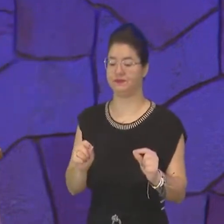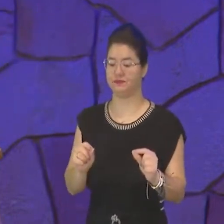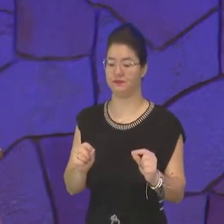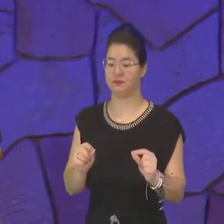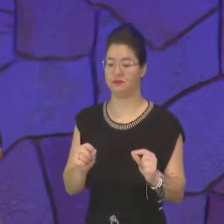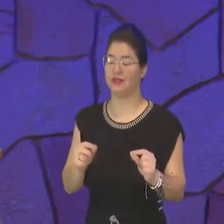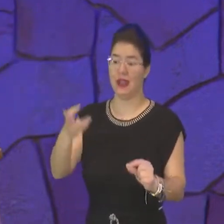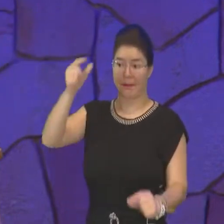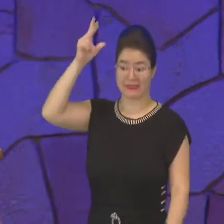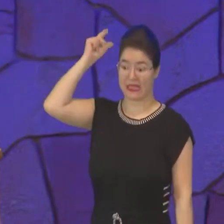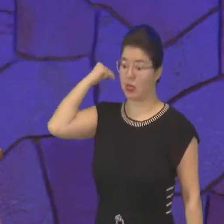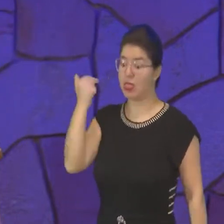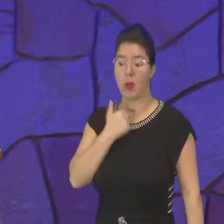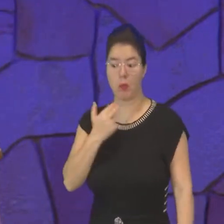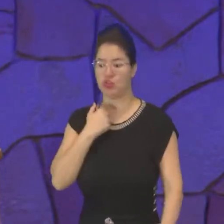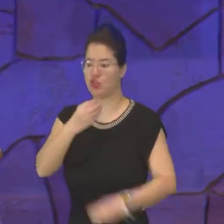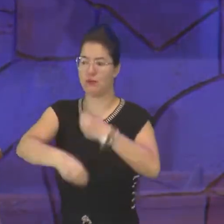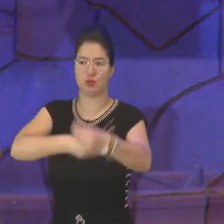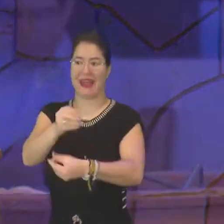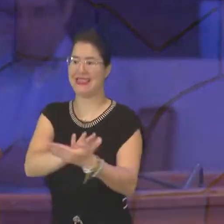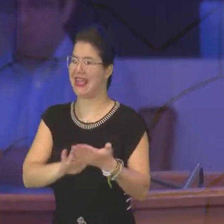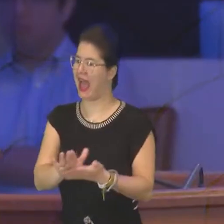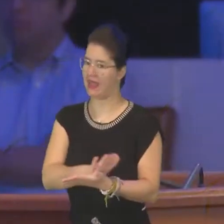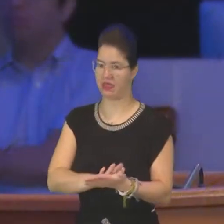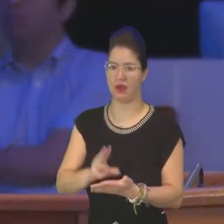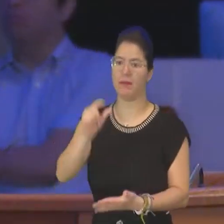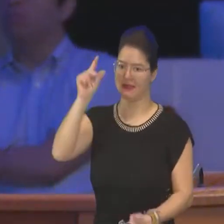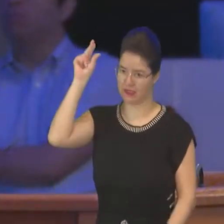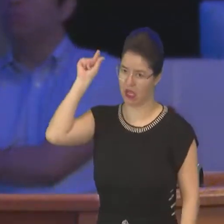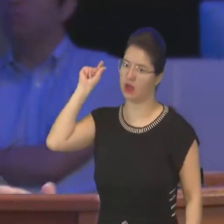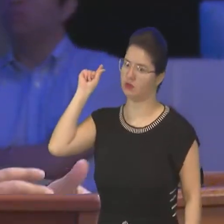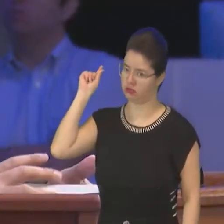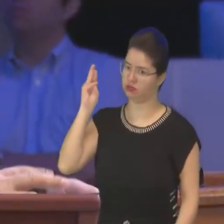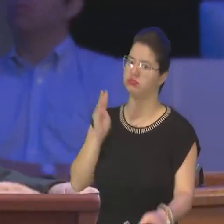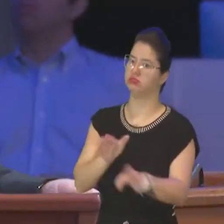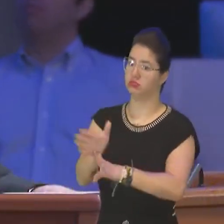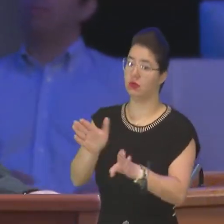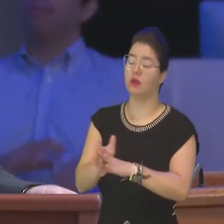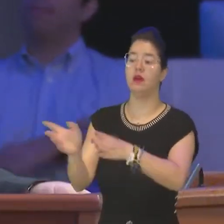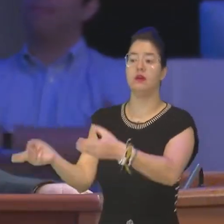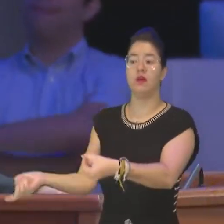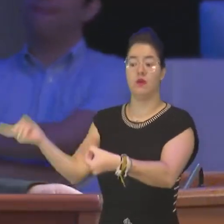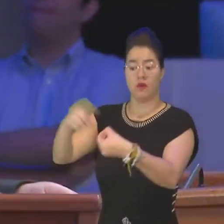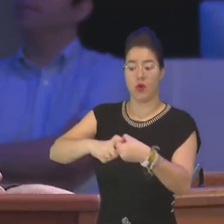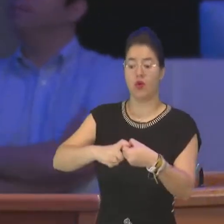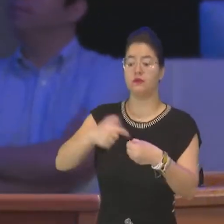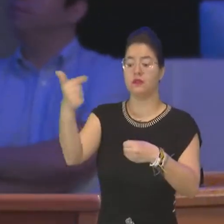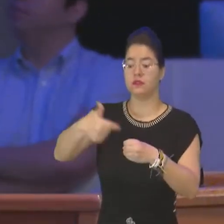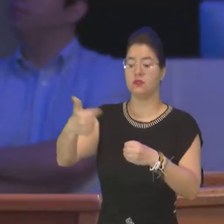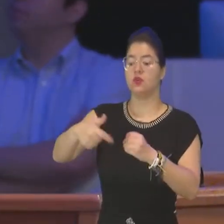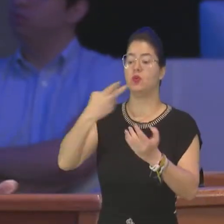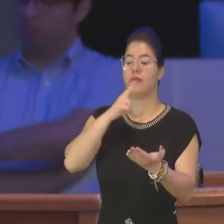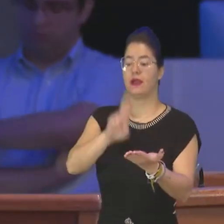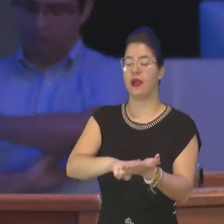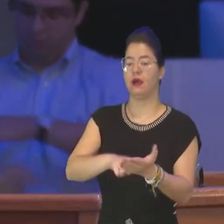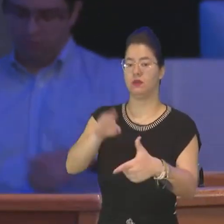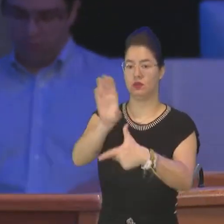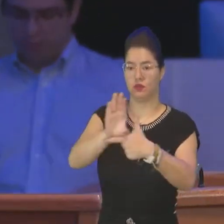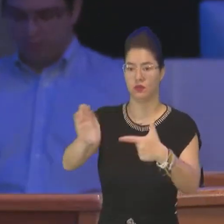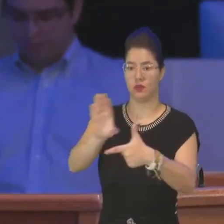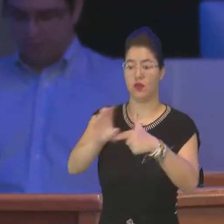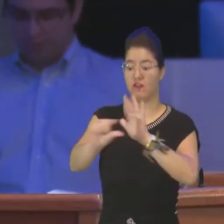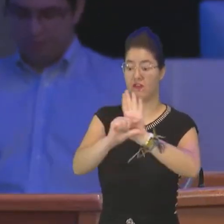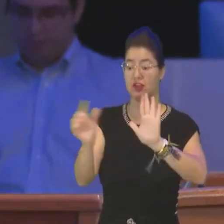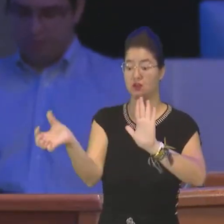não poderiam fazer. Agora volte então para a segunda carta de Paulo aos Coríntios, no capítulo que nós estamos analisando, o verso de